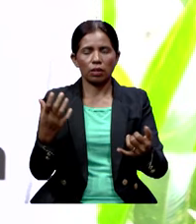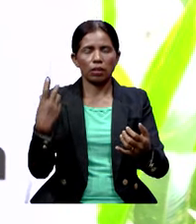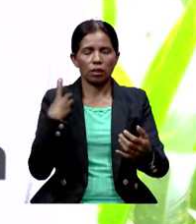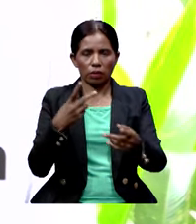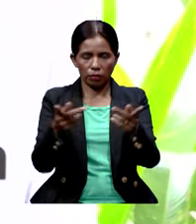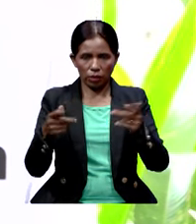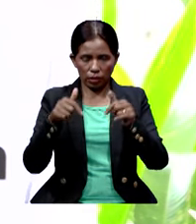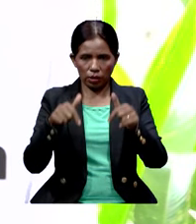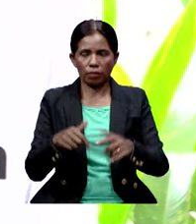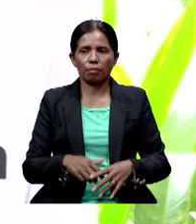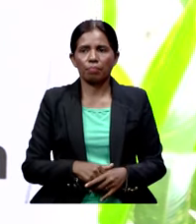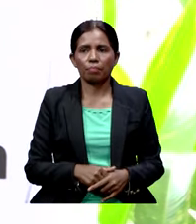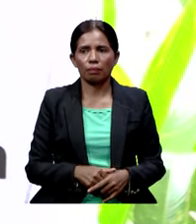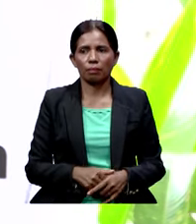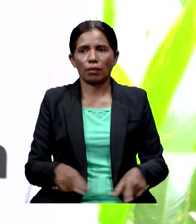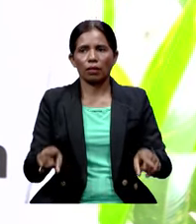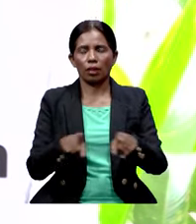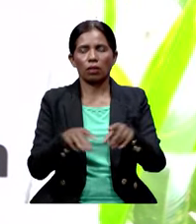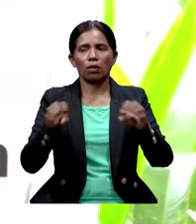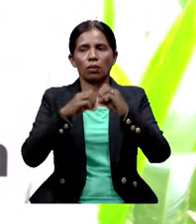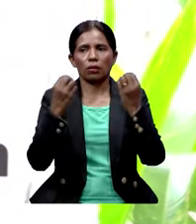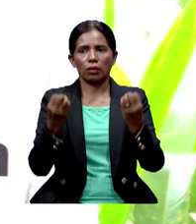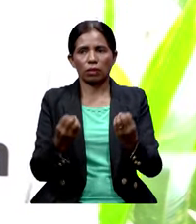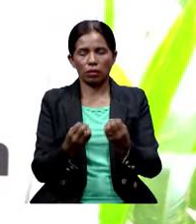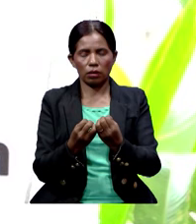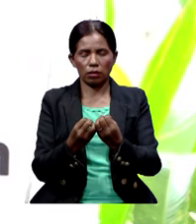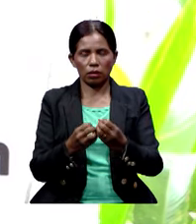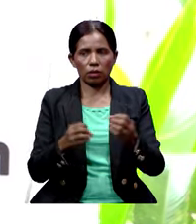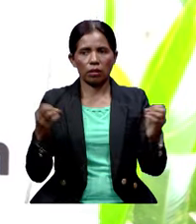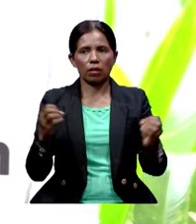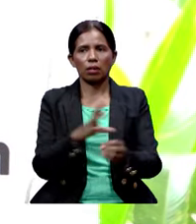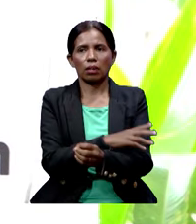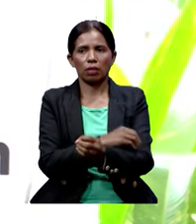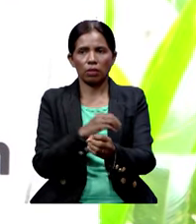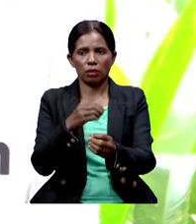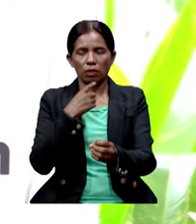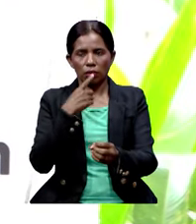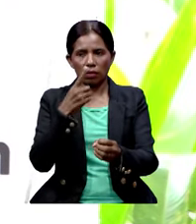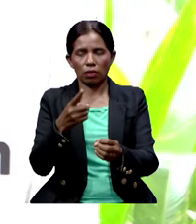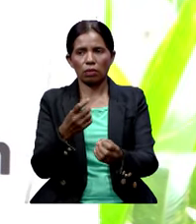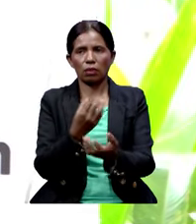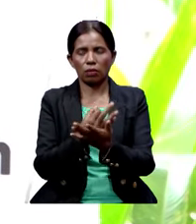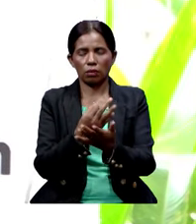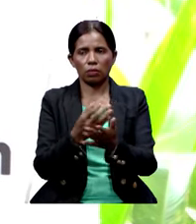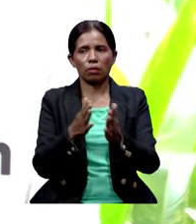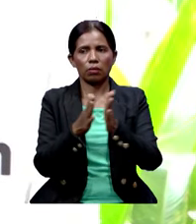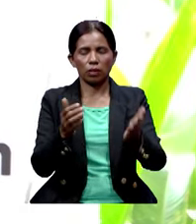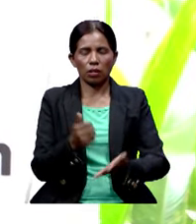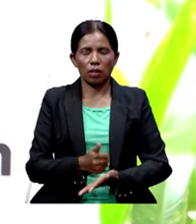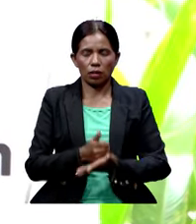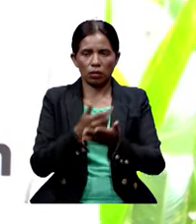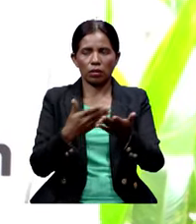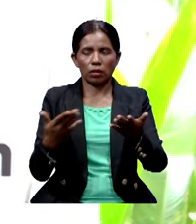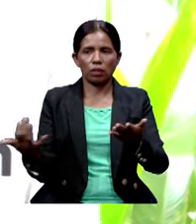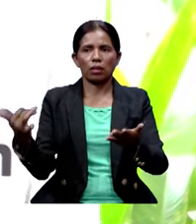leitura. A nessa organização não lucro sala leitura nia fundos no mosco facilidade ira